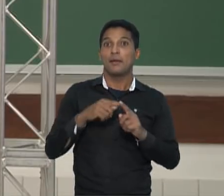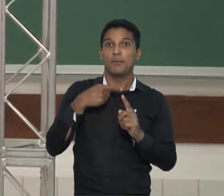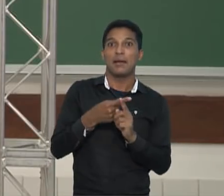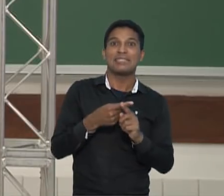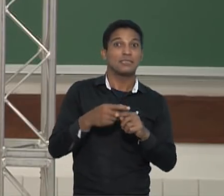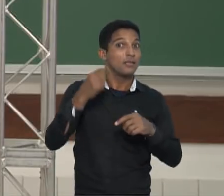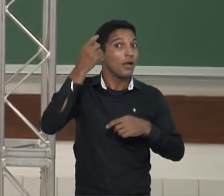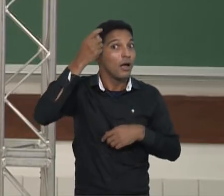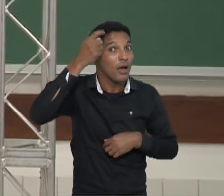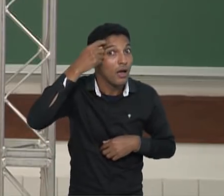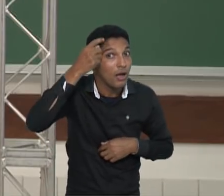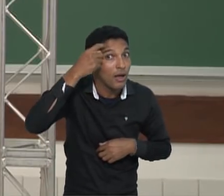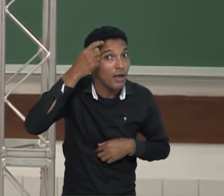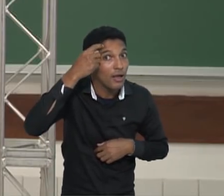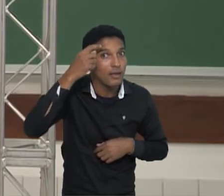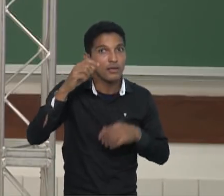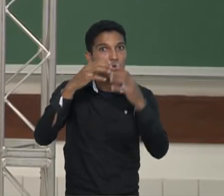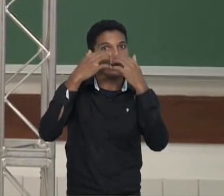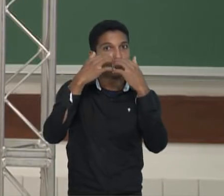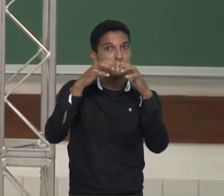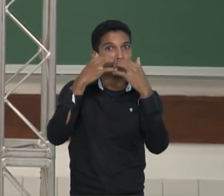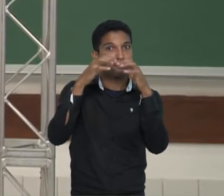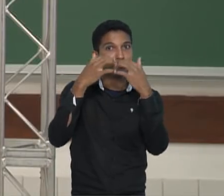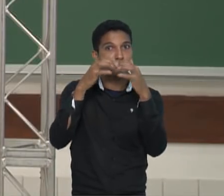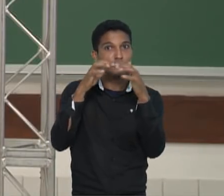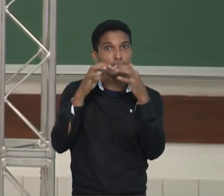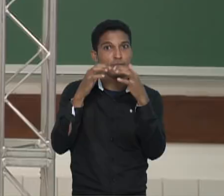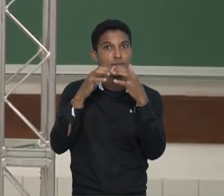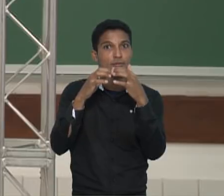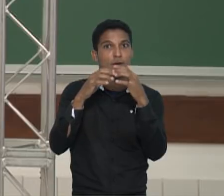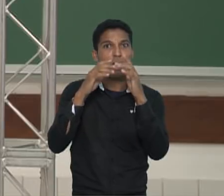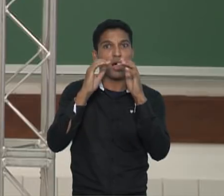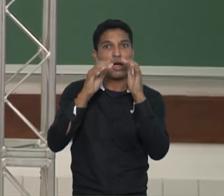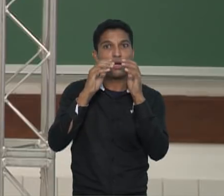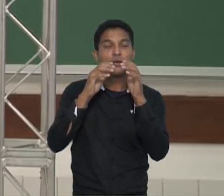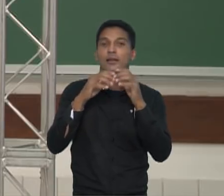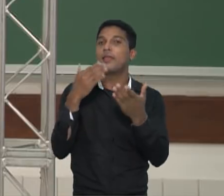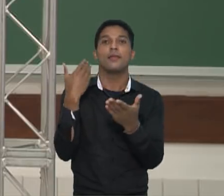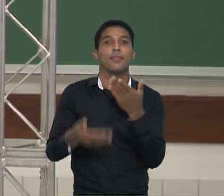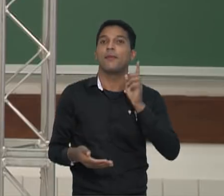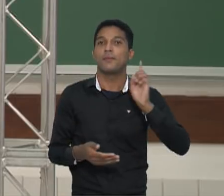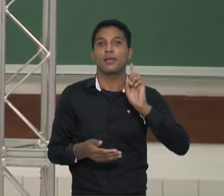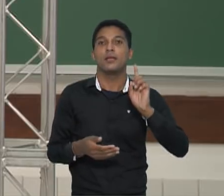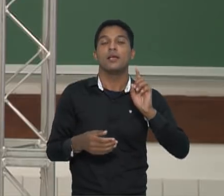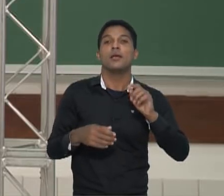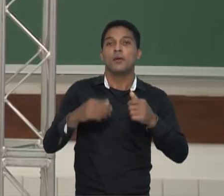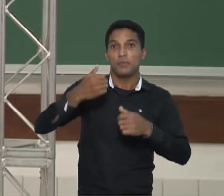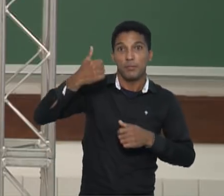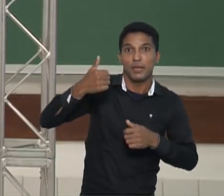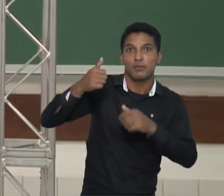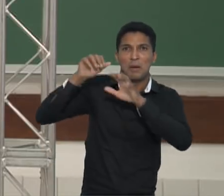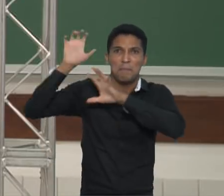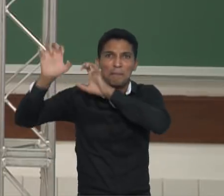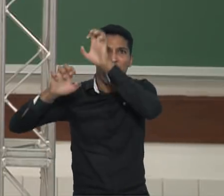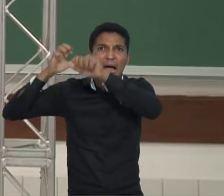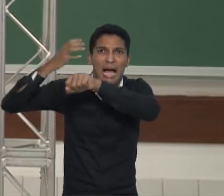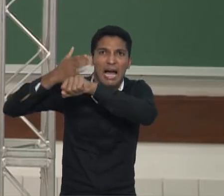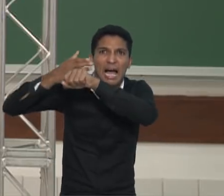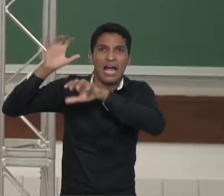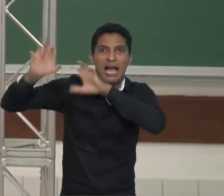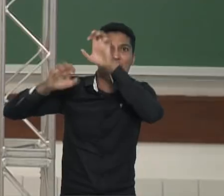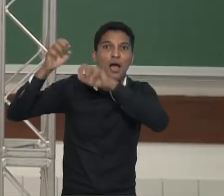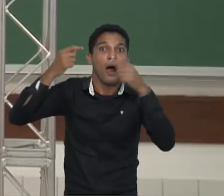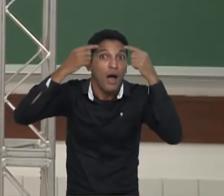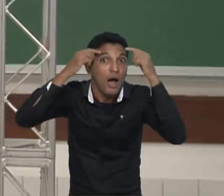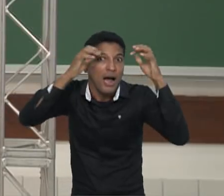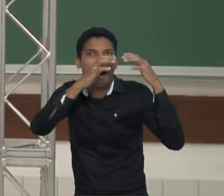benefício psicológico e cognitivo, esse eu não perco. Depois que eu adquirir essa habilidade, ela vai